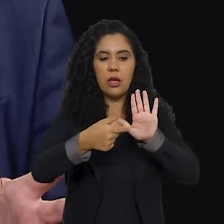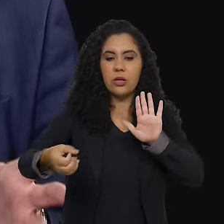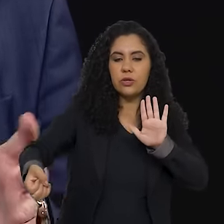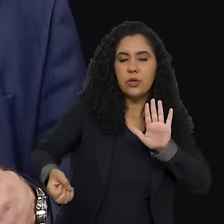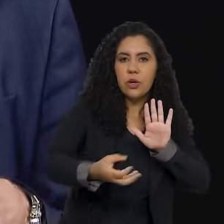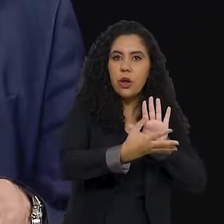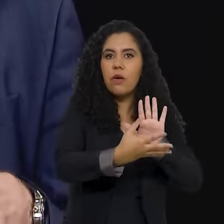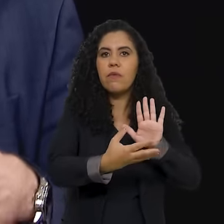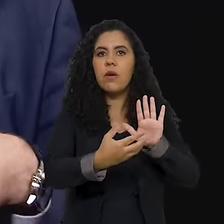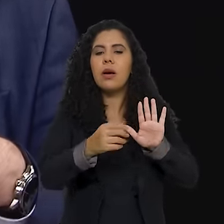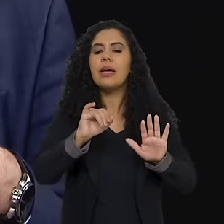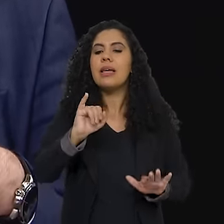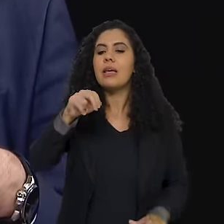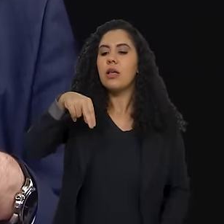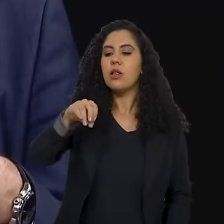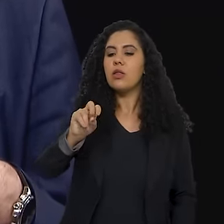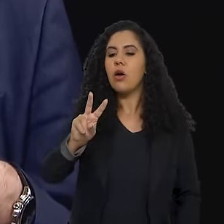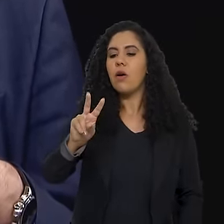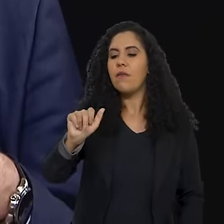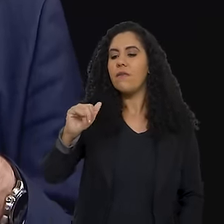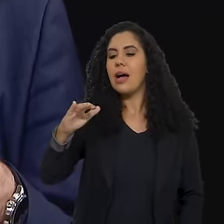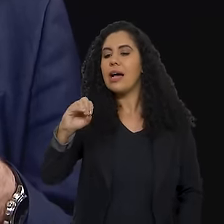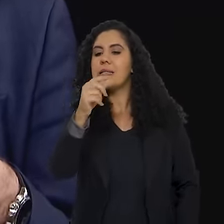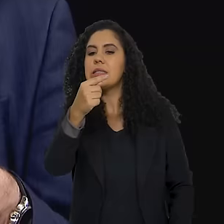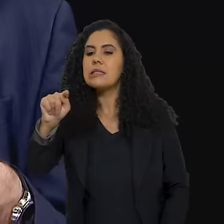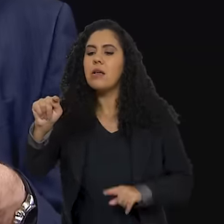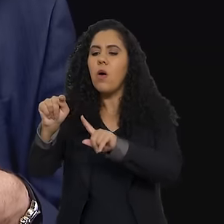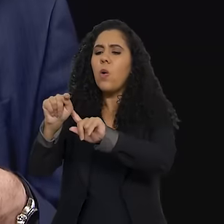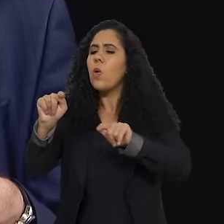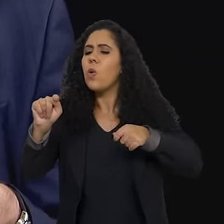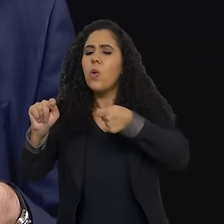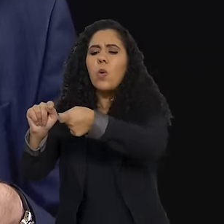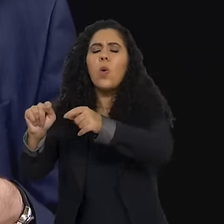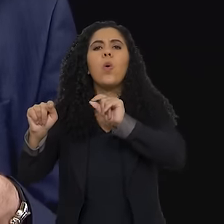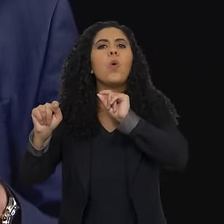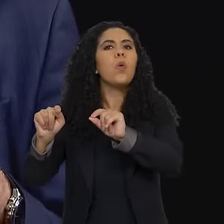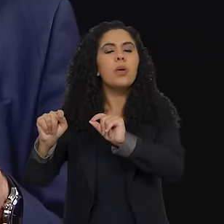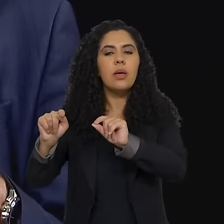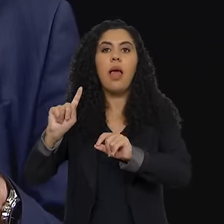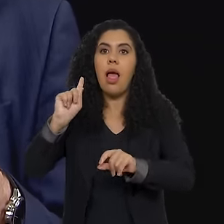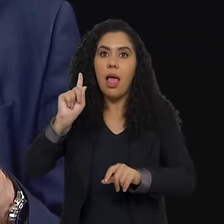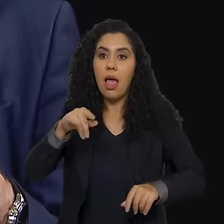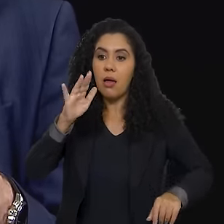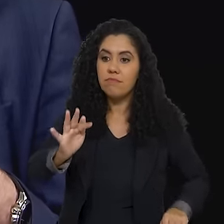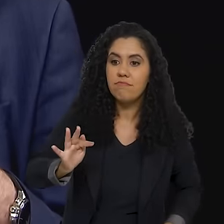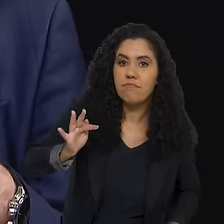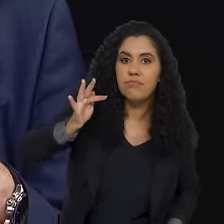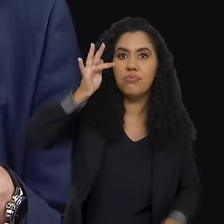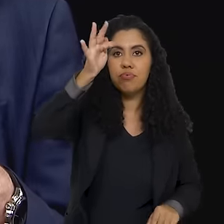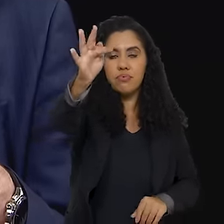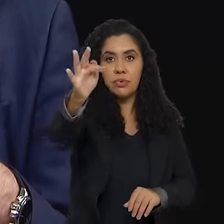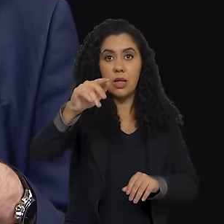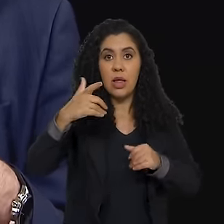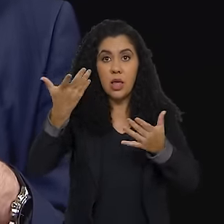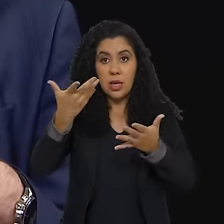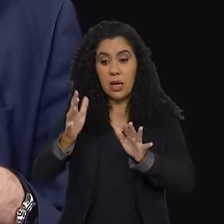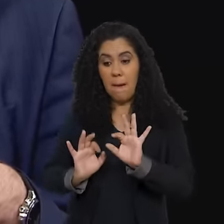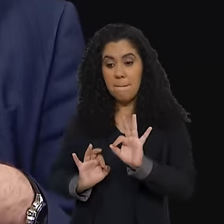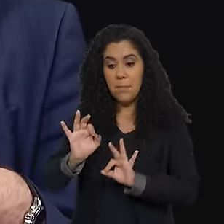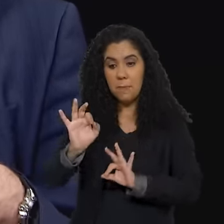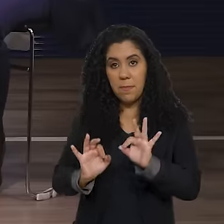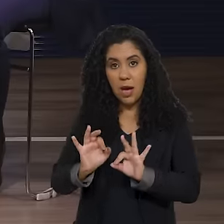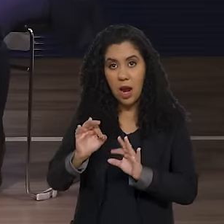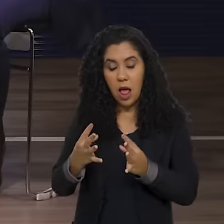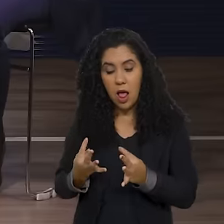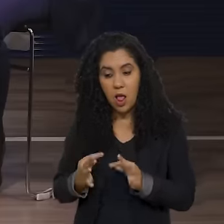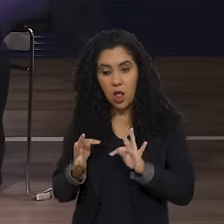inovação. O que, que é inovação? Inovação é aposta no futuro. Quando você decide fazer uma encomenda